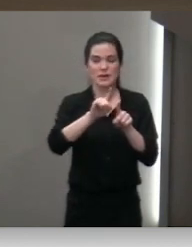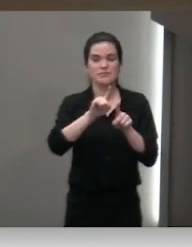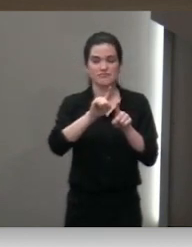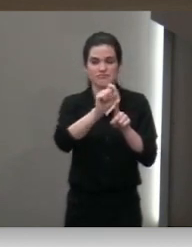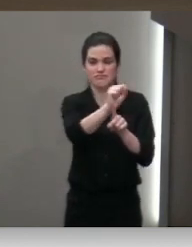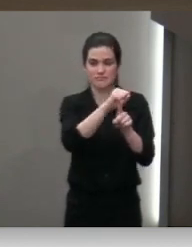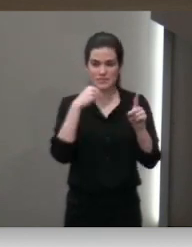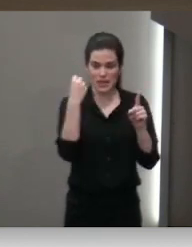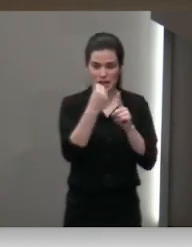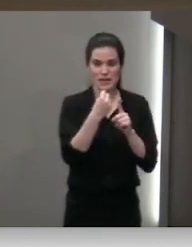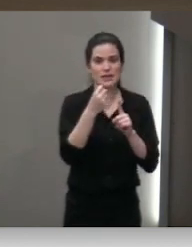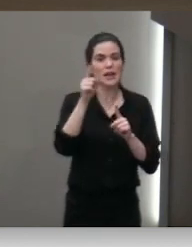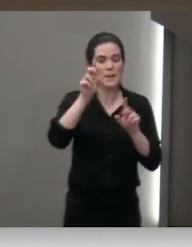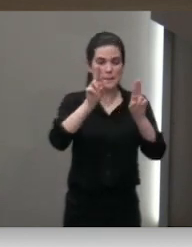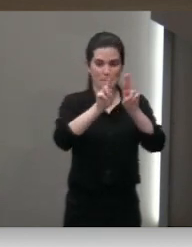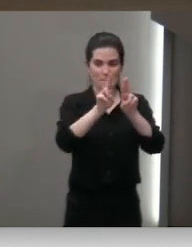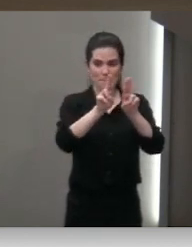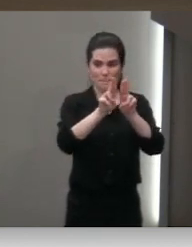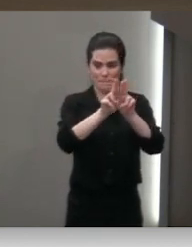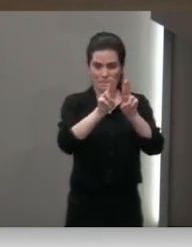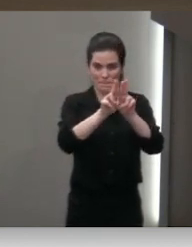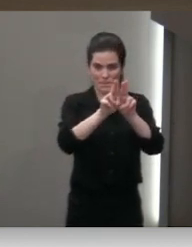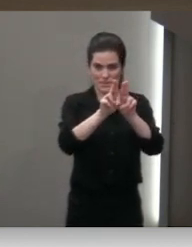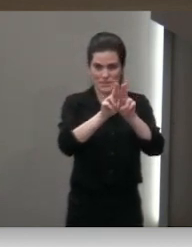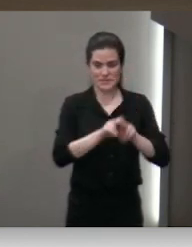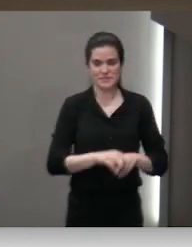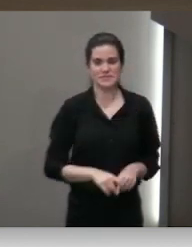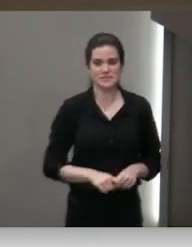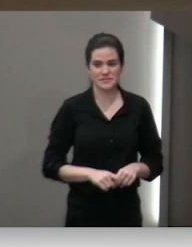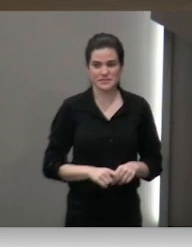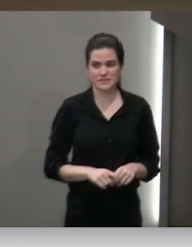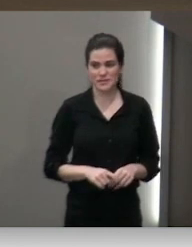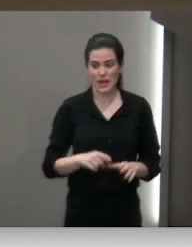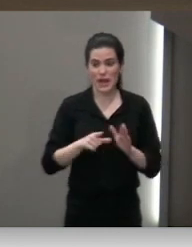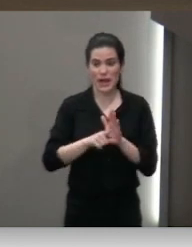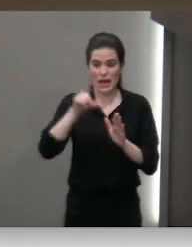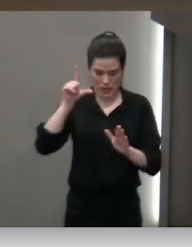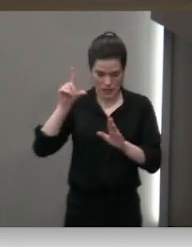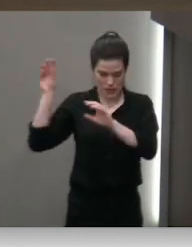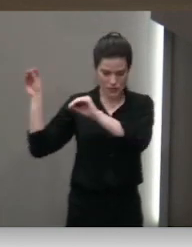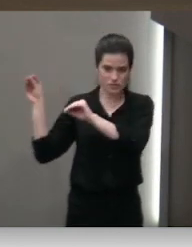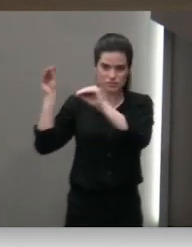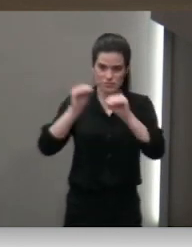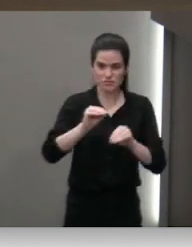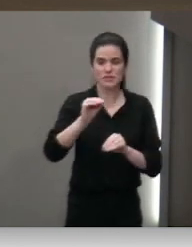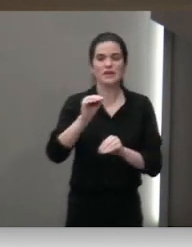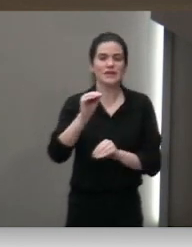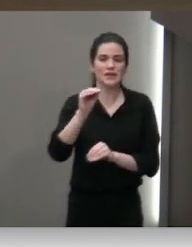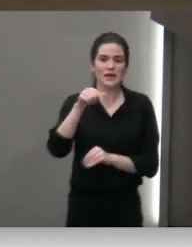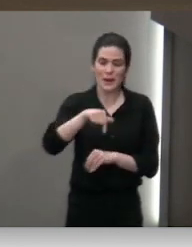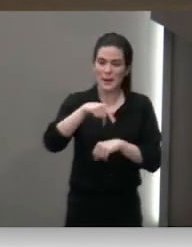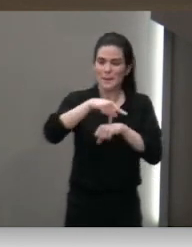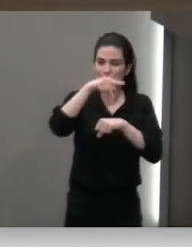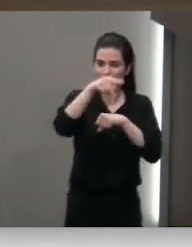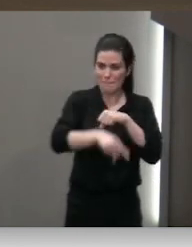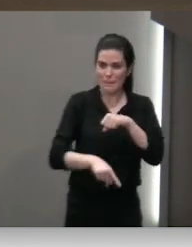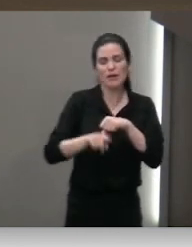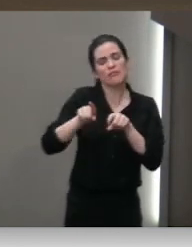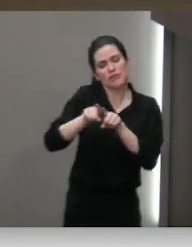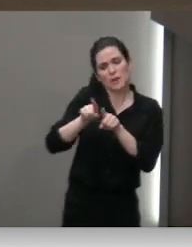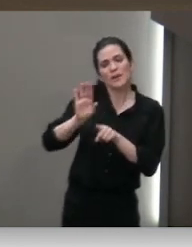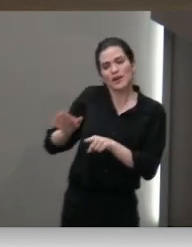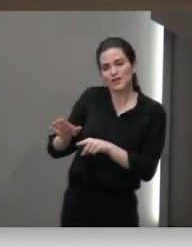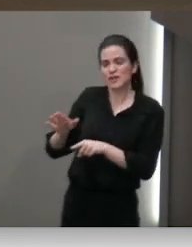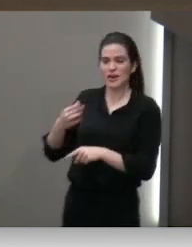de Ensino Universidade Passo Fundo, UPF. Antes de vir para Passo Fundo, teve uma passagem pela cidade de Novo